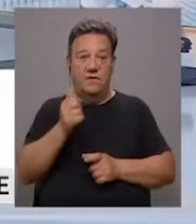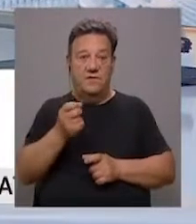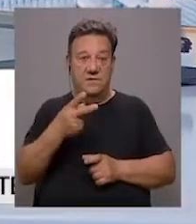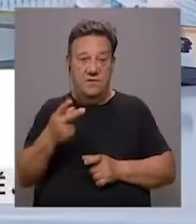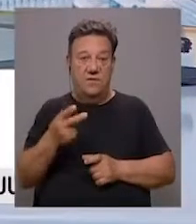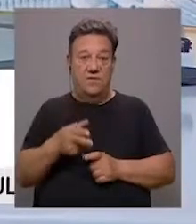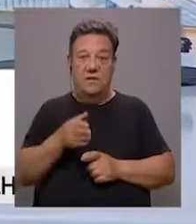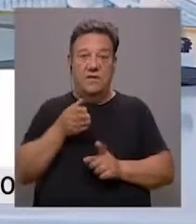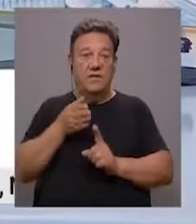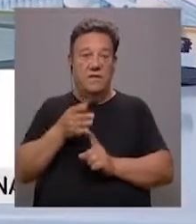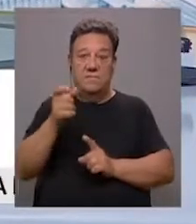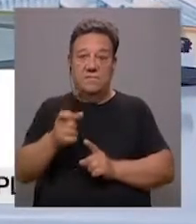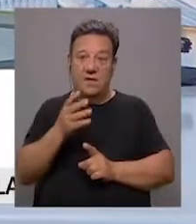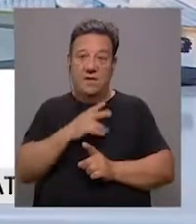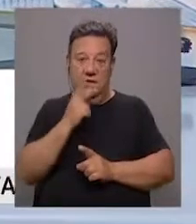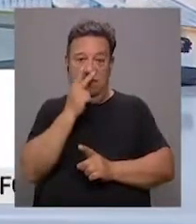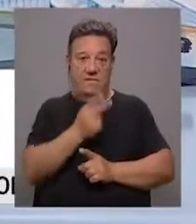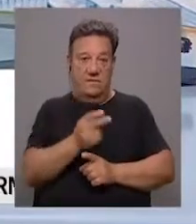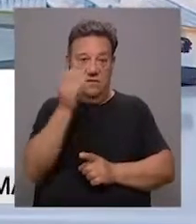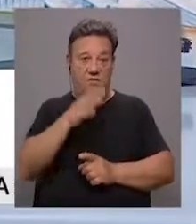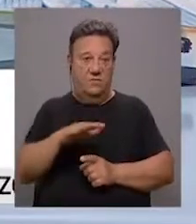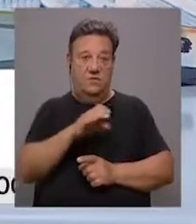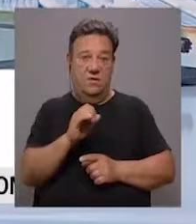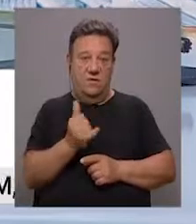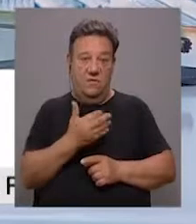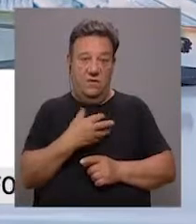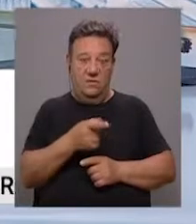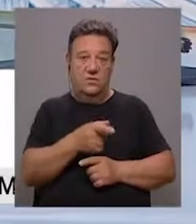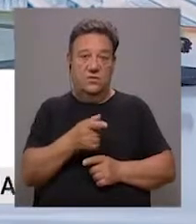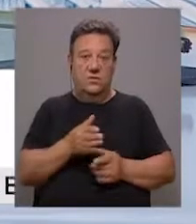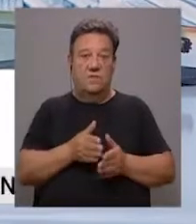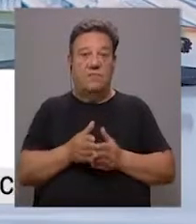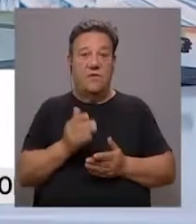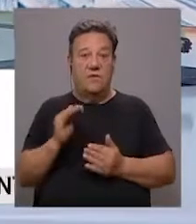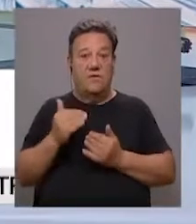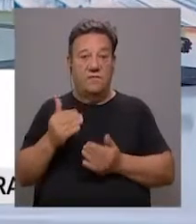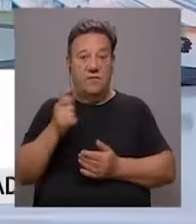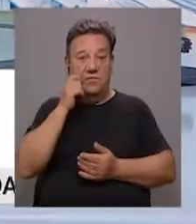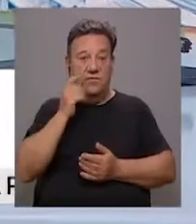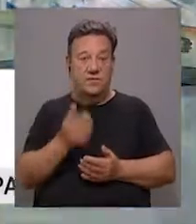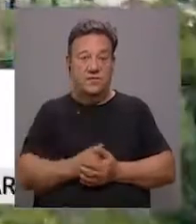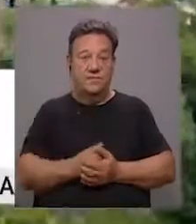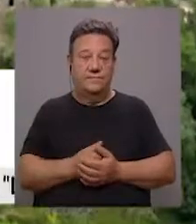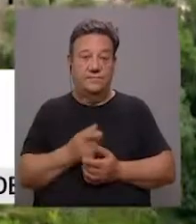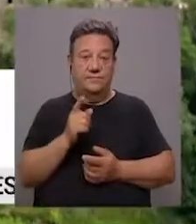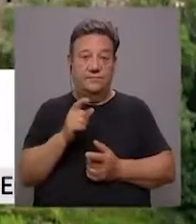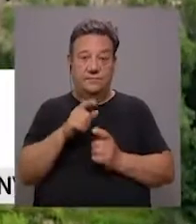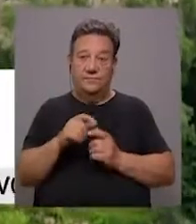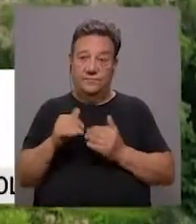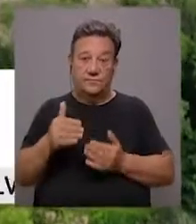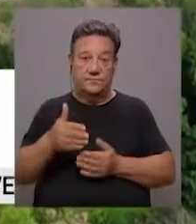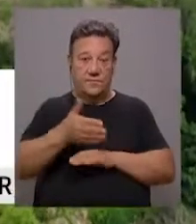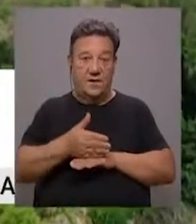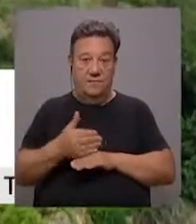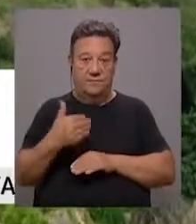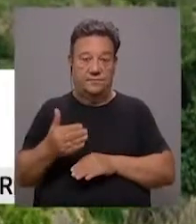euros dirigida a quem queira visitar o Conselho de Óbidos e usufruir da oferta turística. Serão oferecidos numa primeira